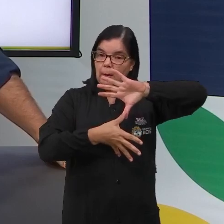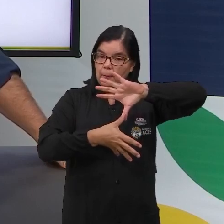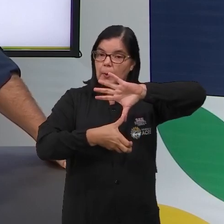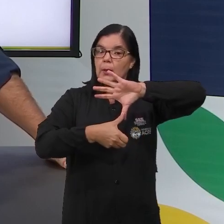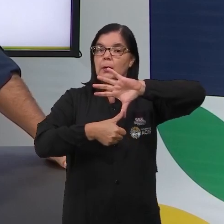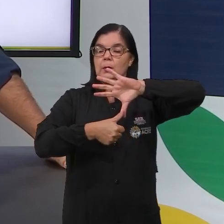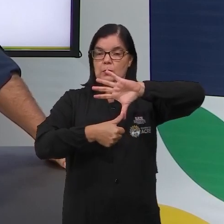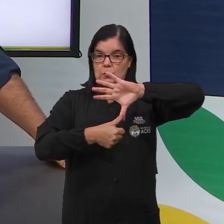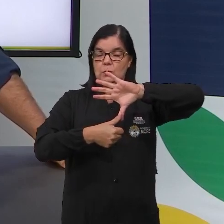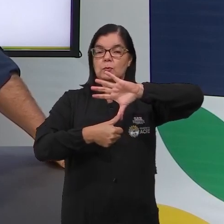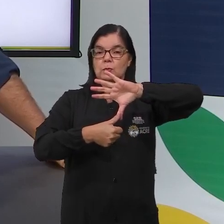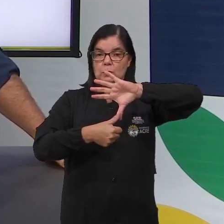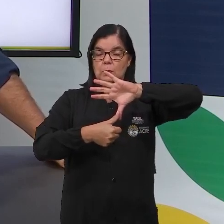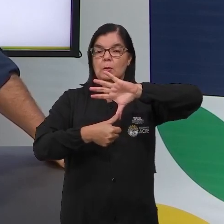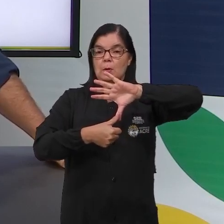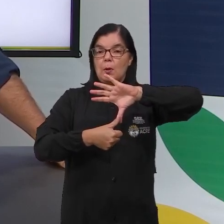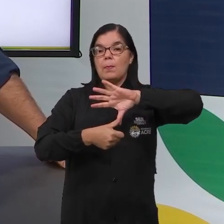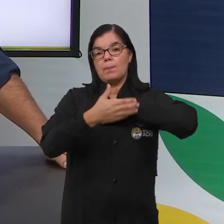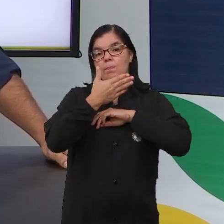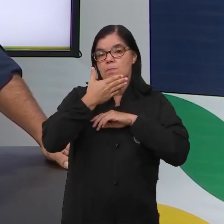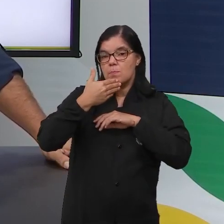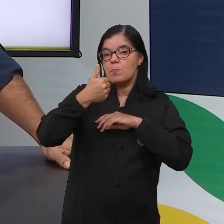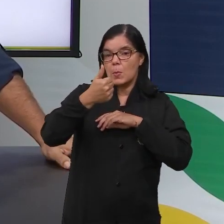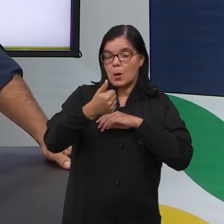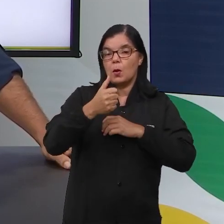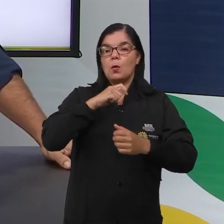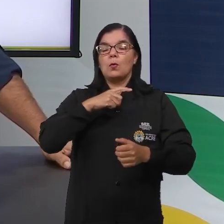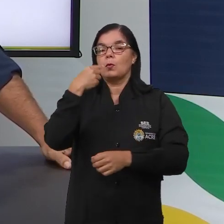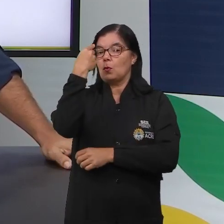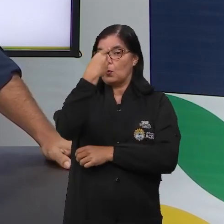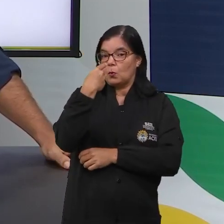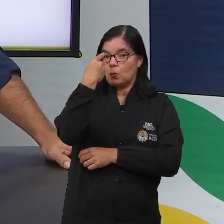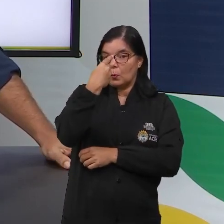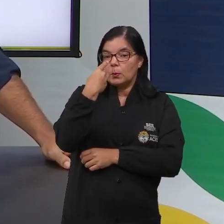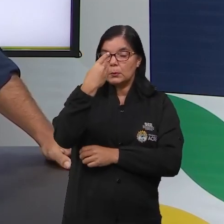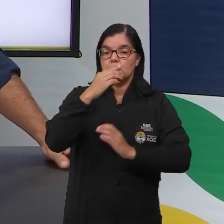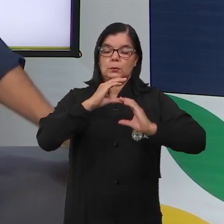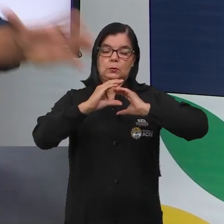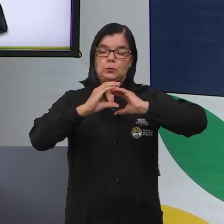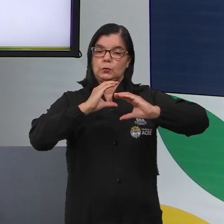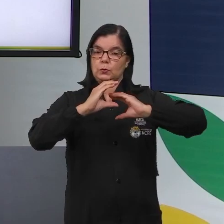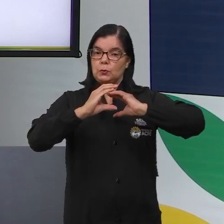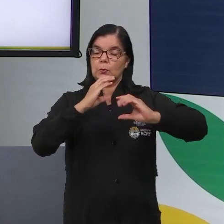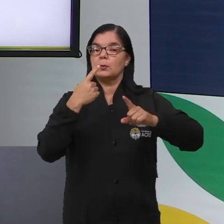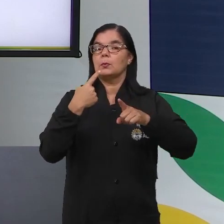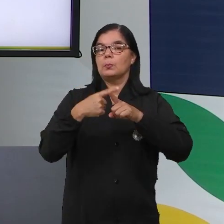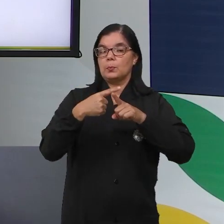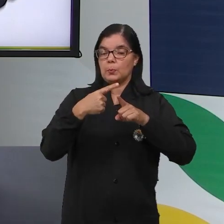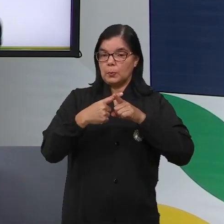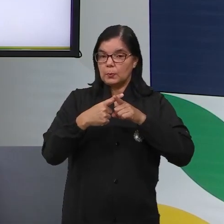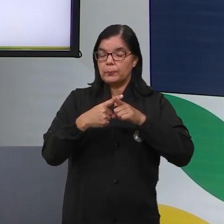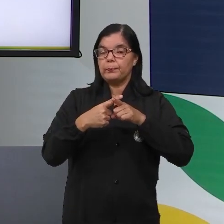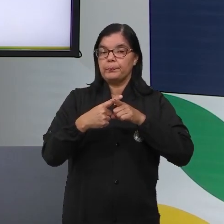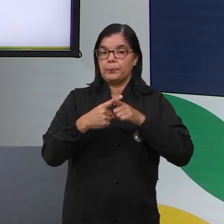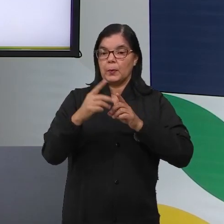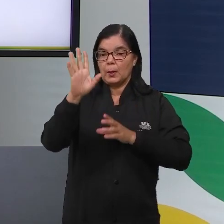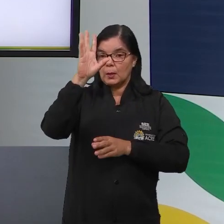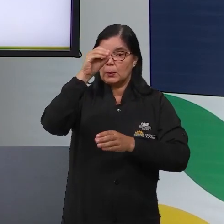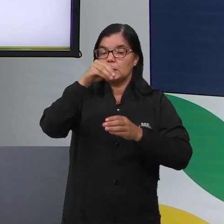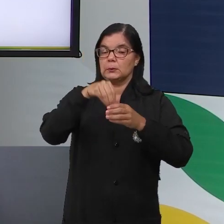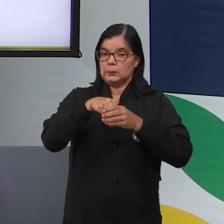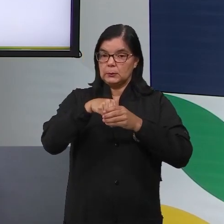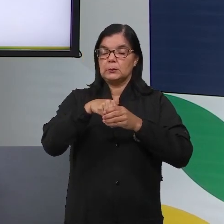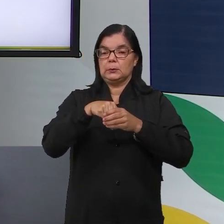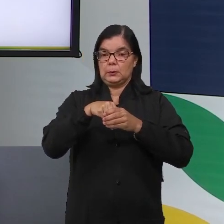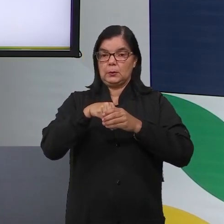exemplo, é muito mais vantajoso ter o espanhol como instrumento de comunicação, porque dentro da